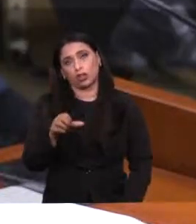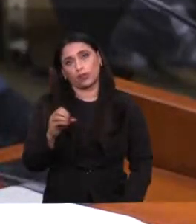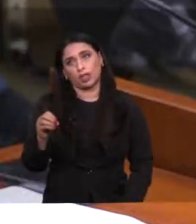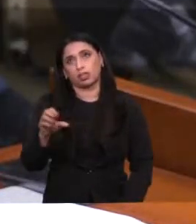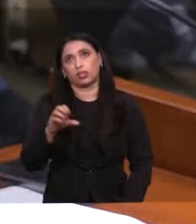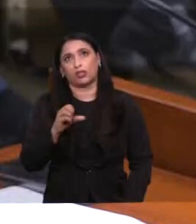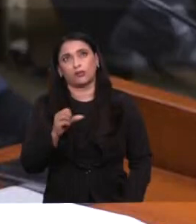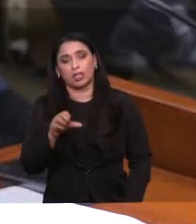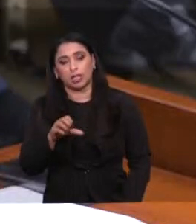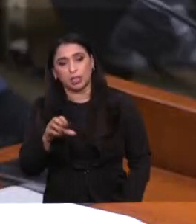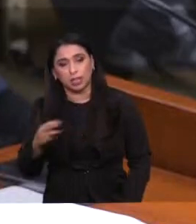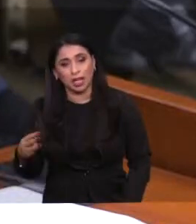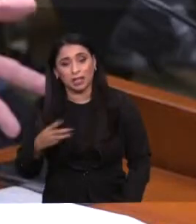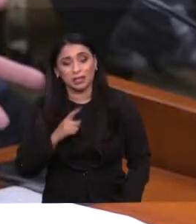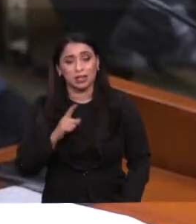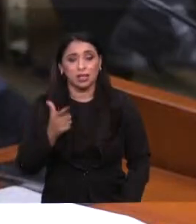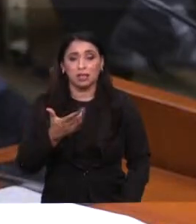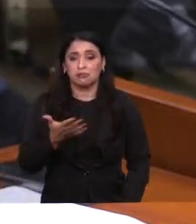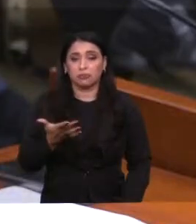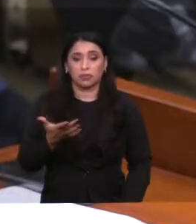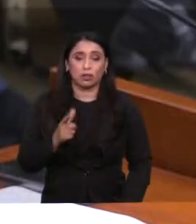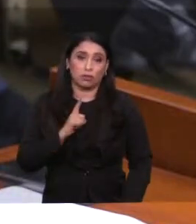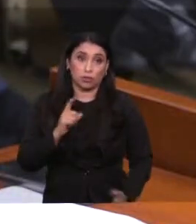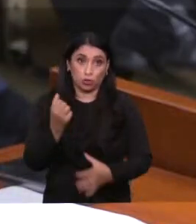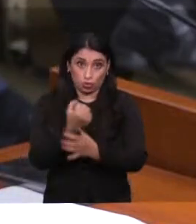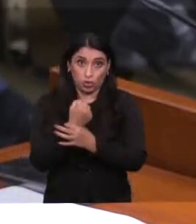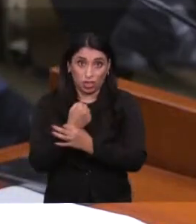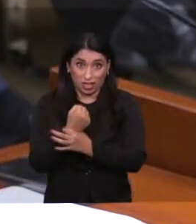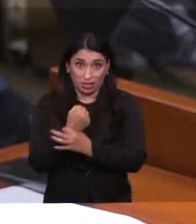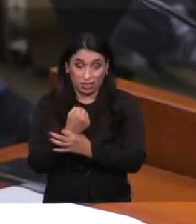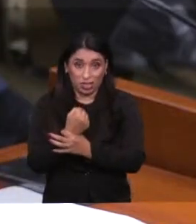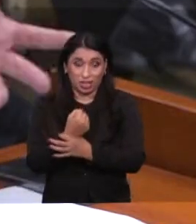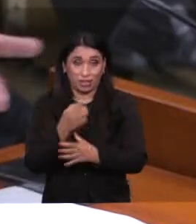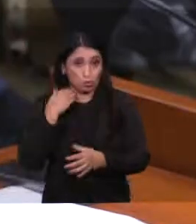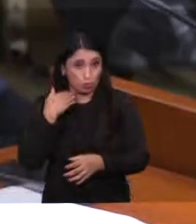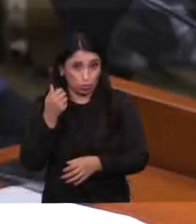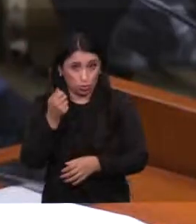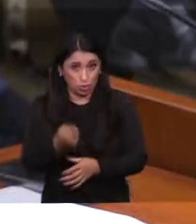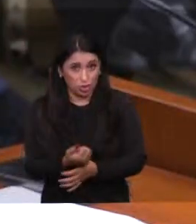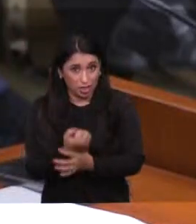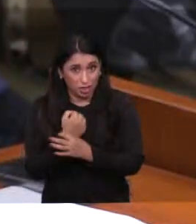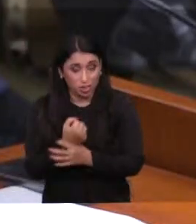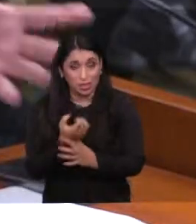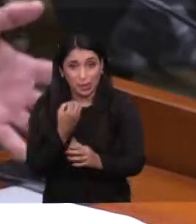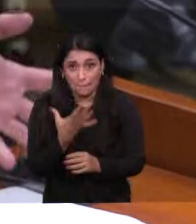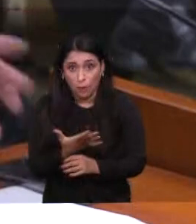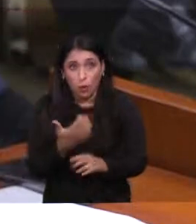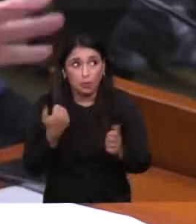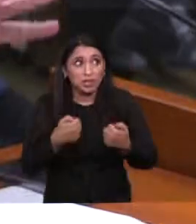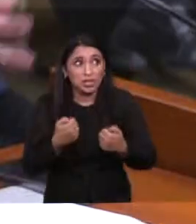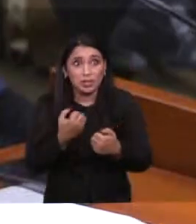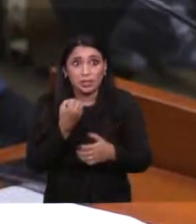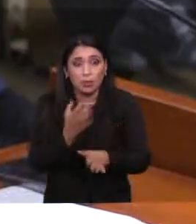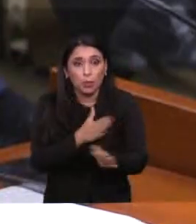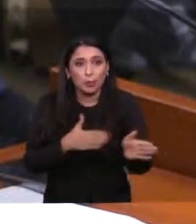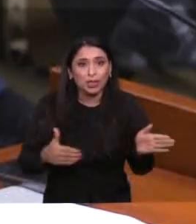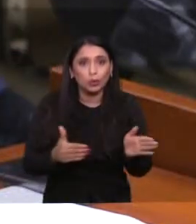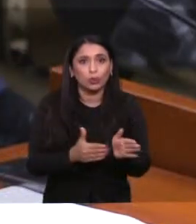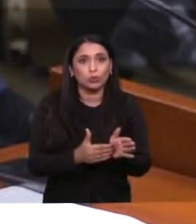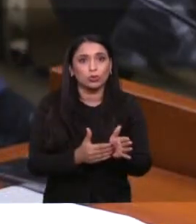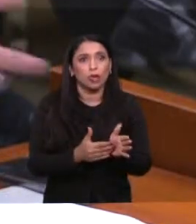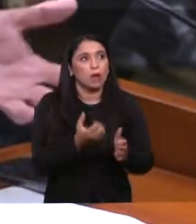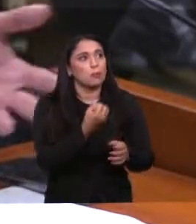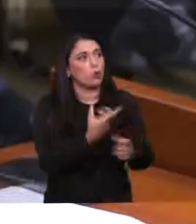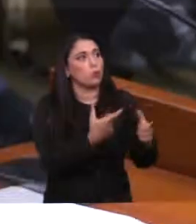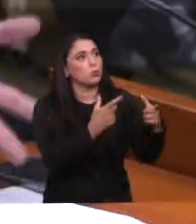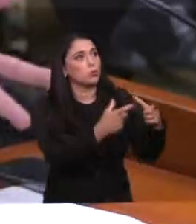vão entrar aqui. Se o juiz de garantias é bom, tem que ser bom para todo mundo, tem que aplicar indistintamente para todo mundo. Se aplicar para alguns e não aplicar para outros,